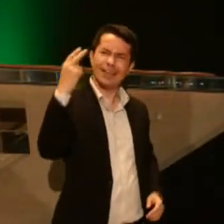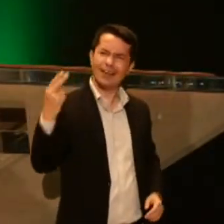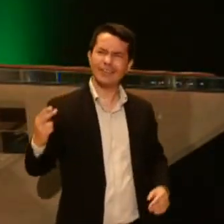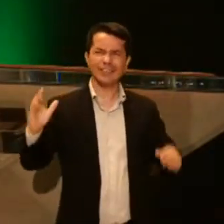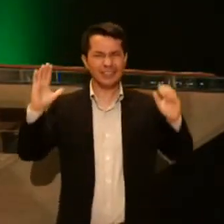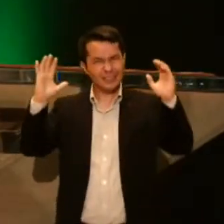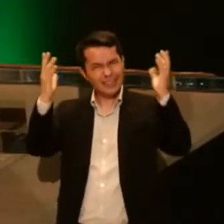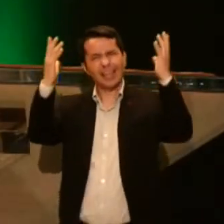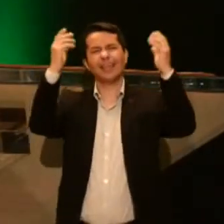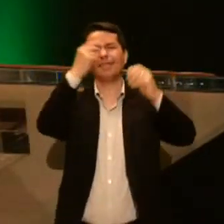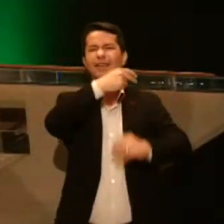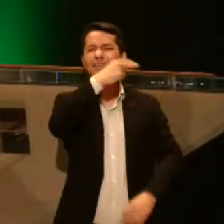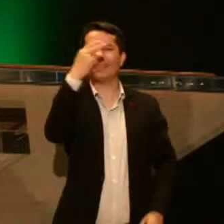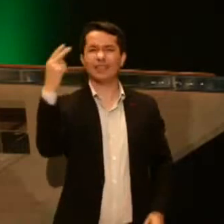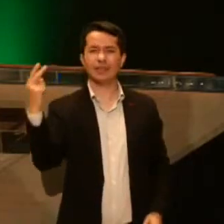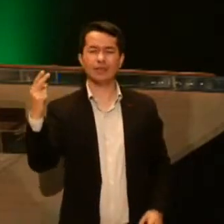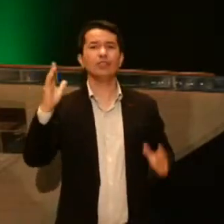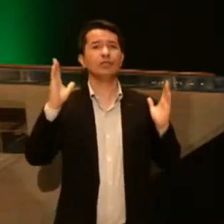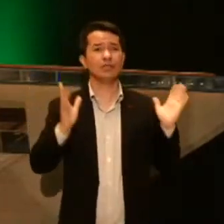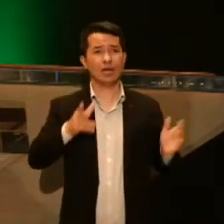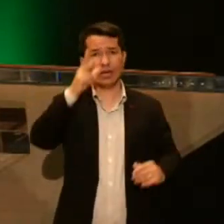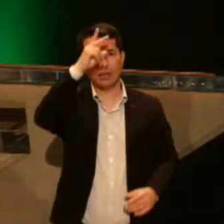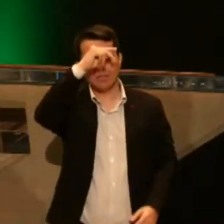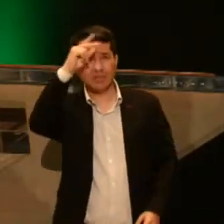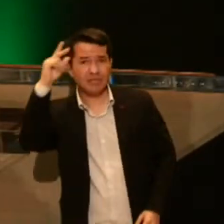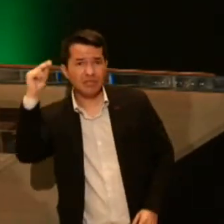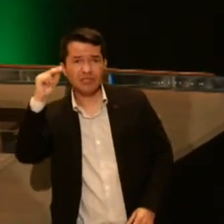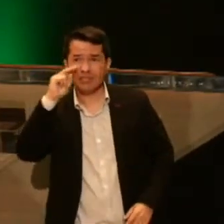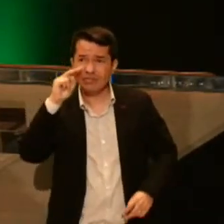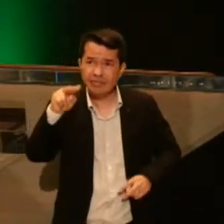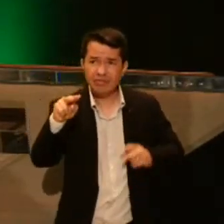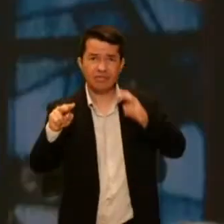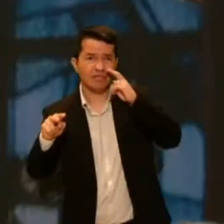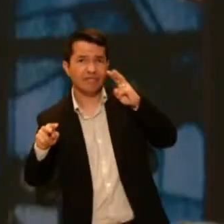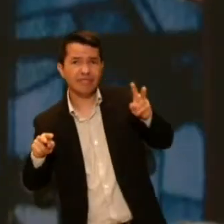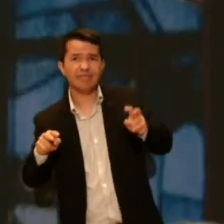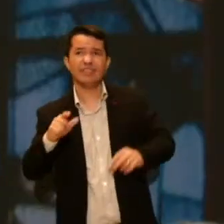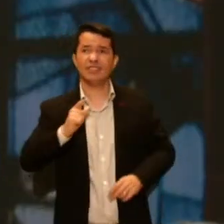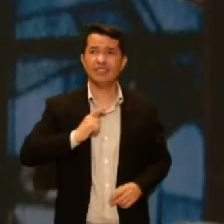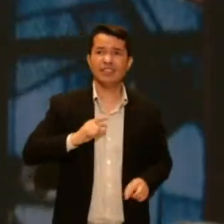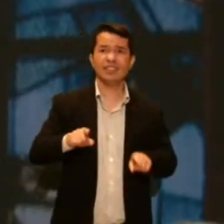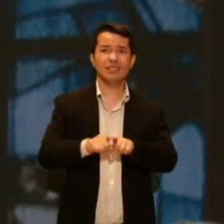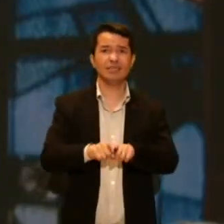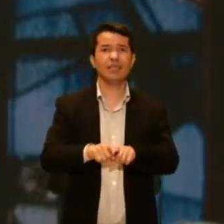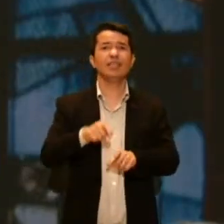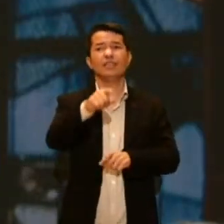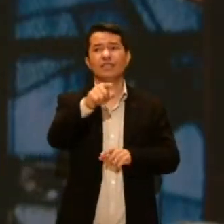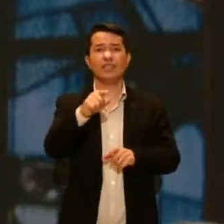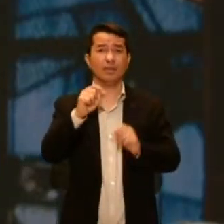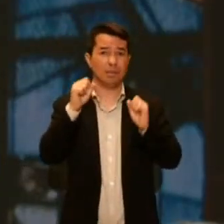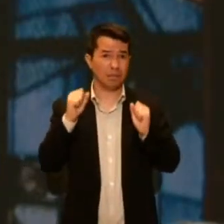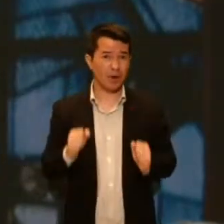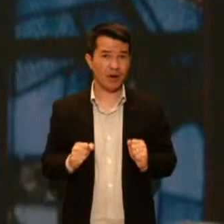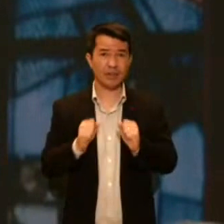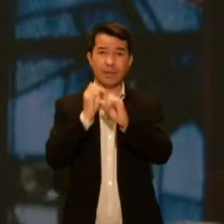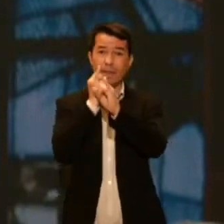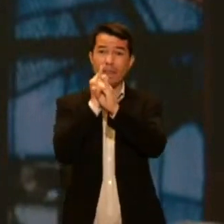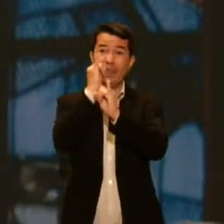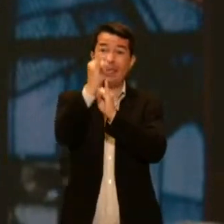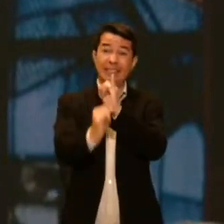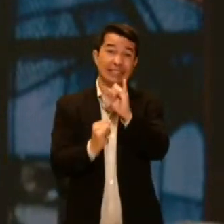algo diferente. Então você pode se marcar horário na